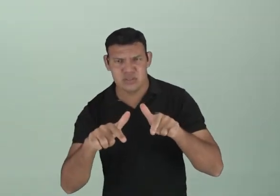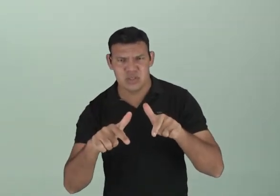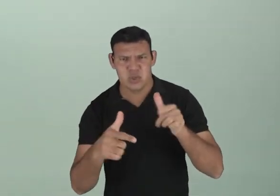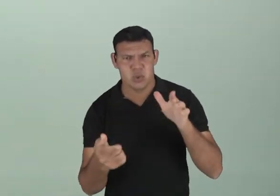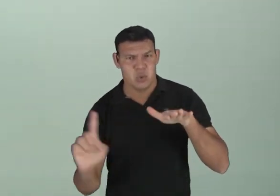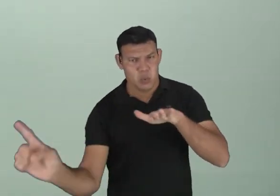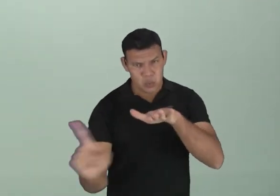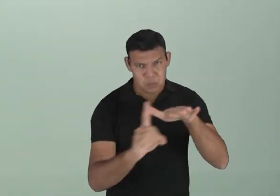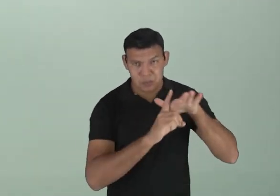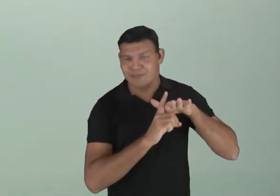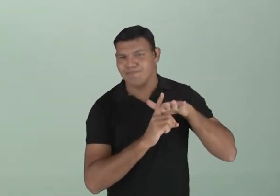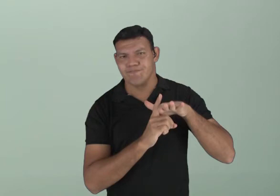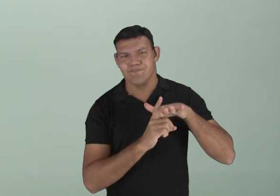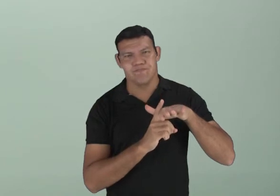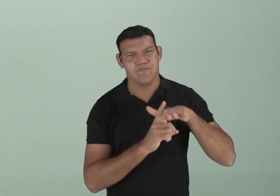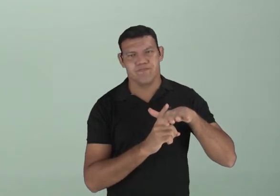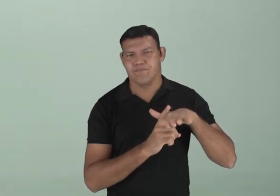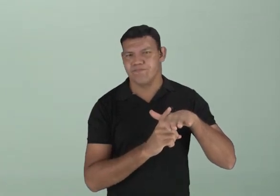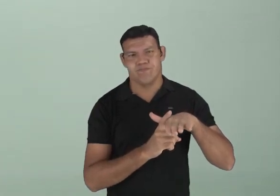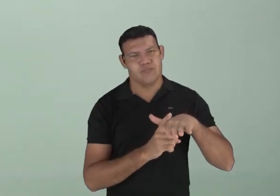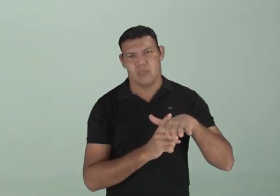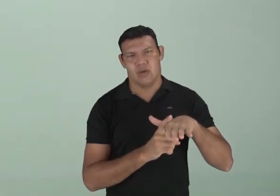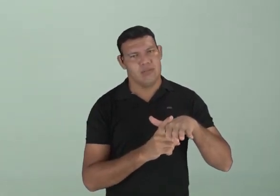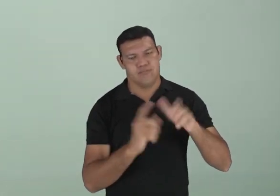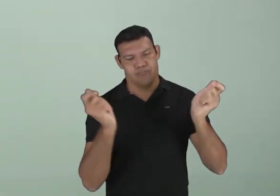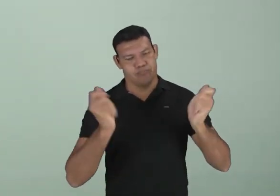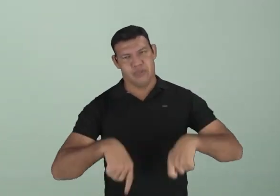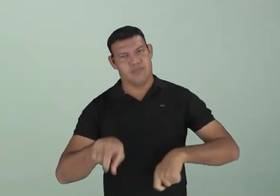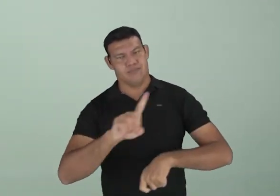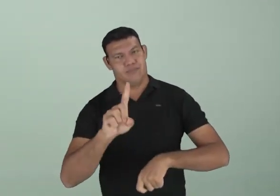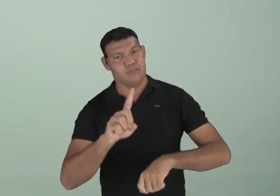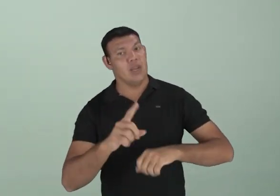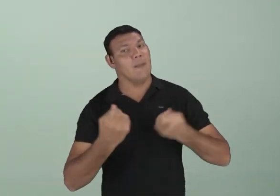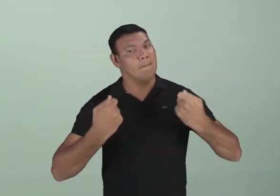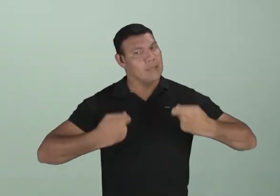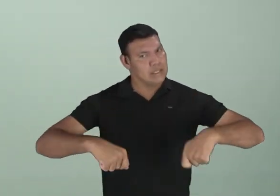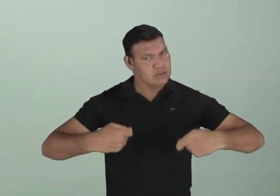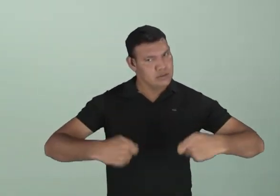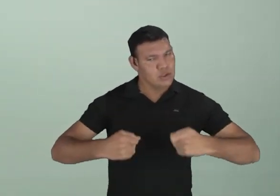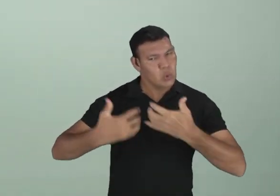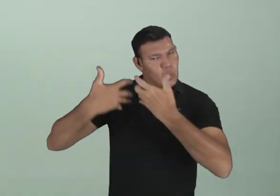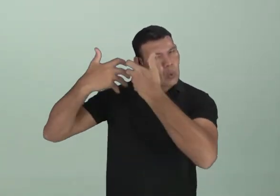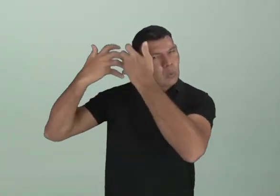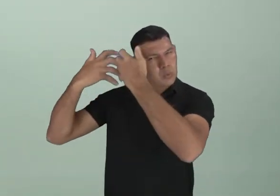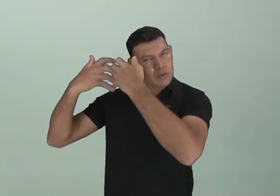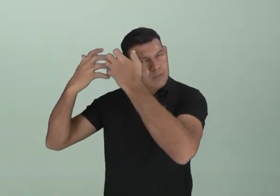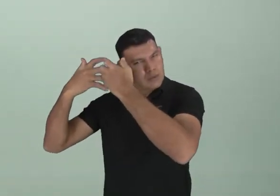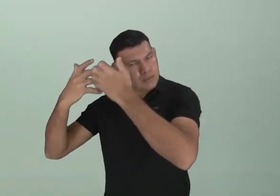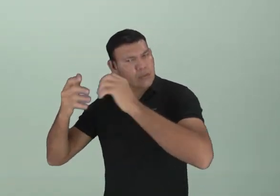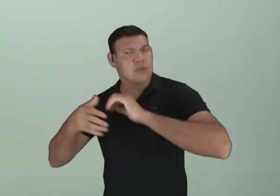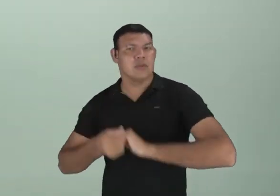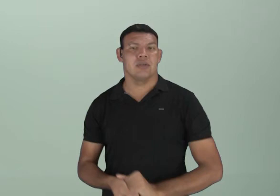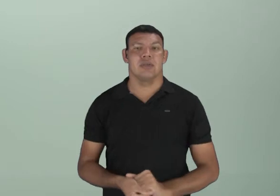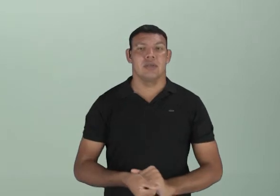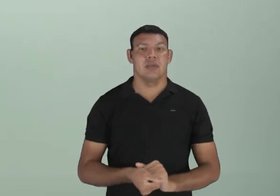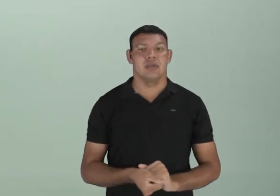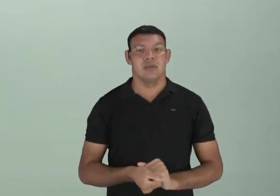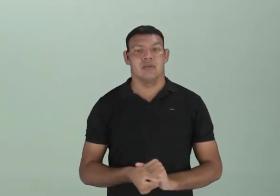estou inserido, não é suficiente por si só. É necessário refletir, é